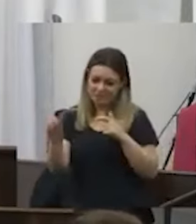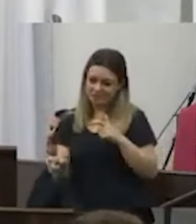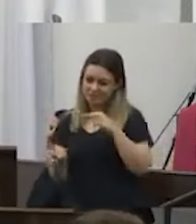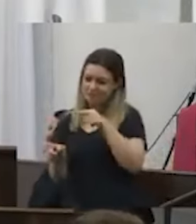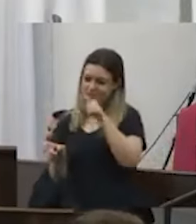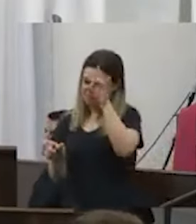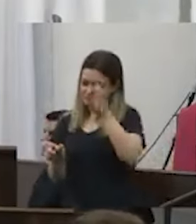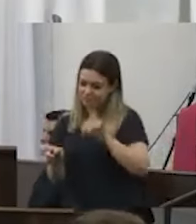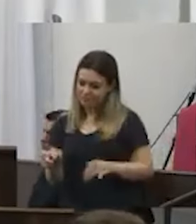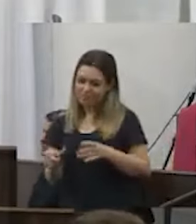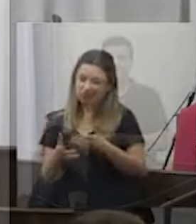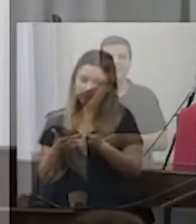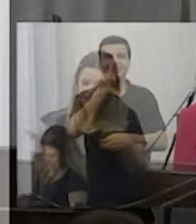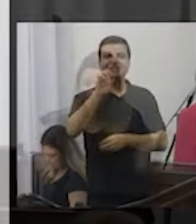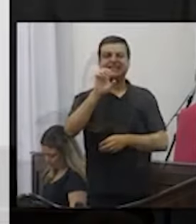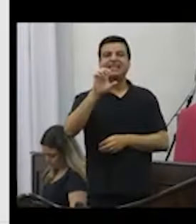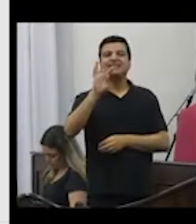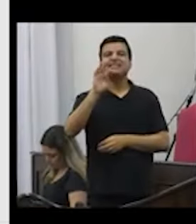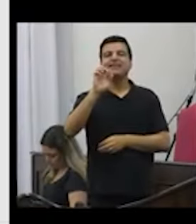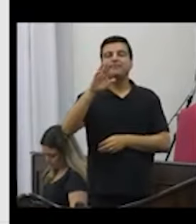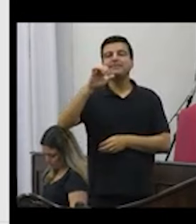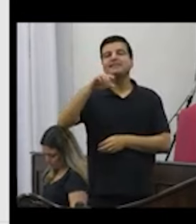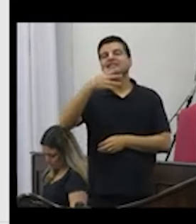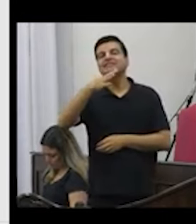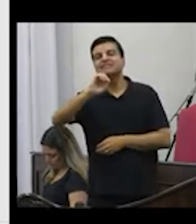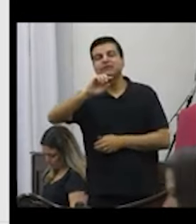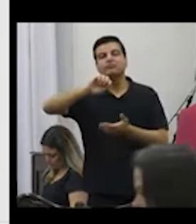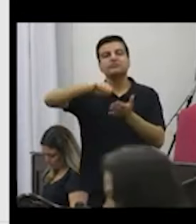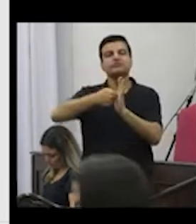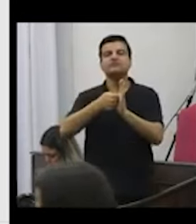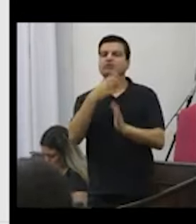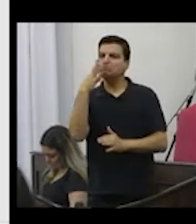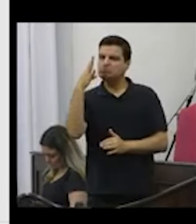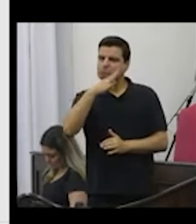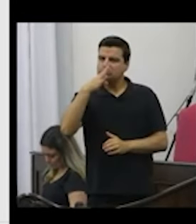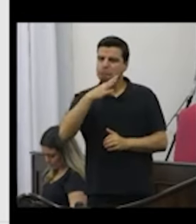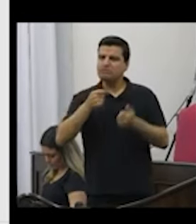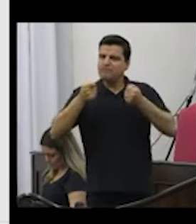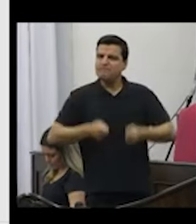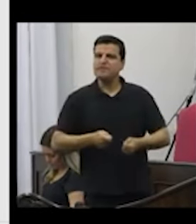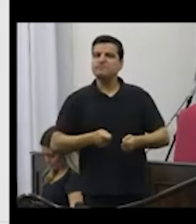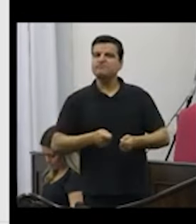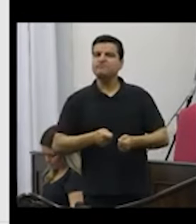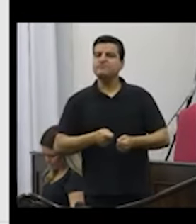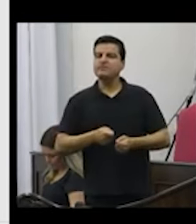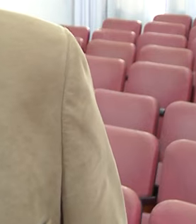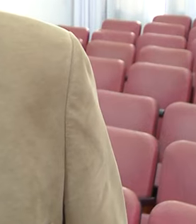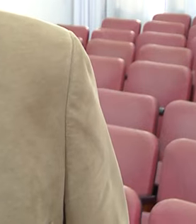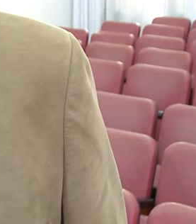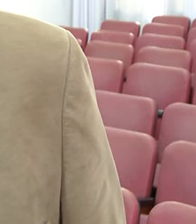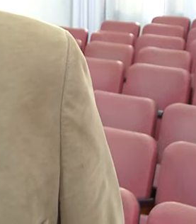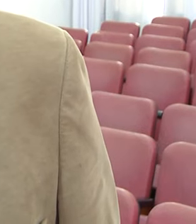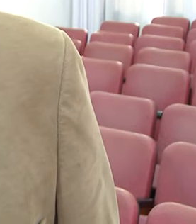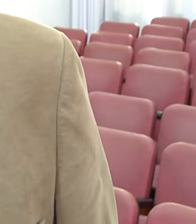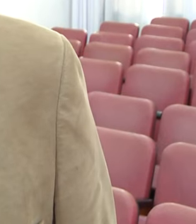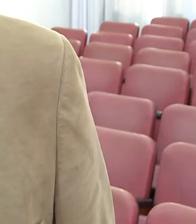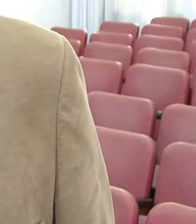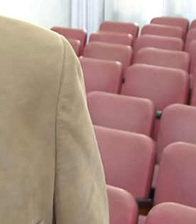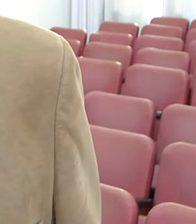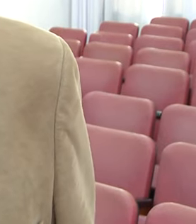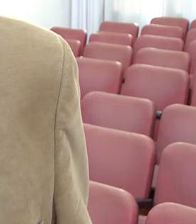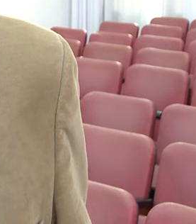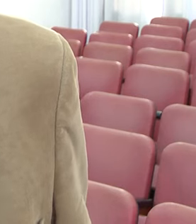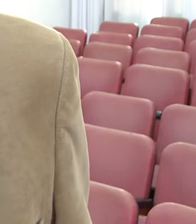divulgar o conhecimento científico produzido na universidade é tão importante quanto, como explica o professor. Uma das